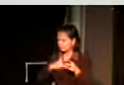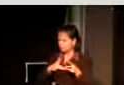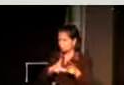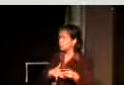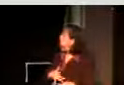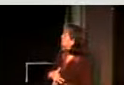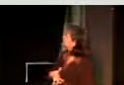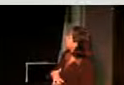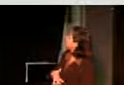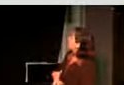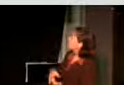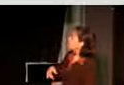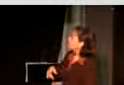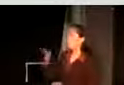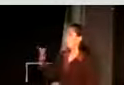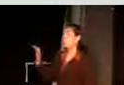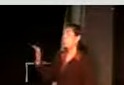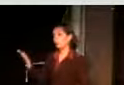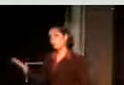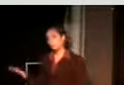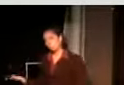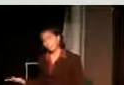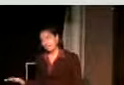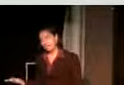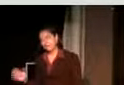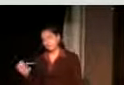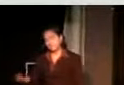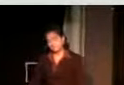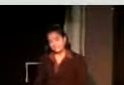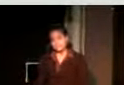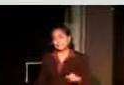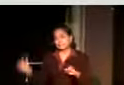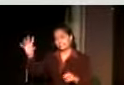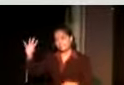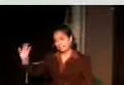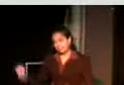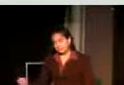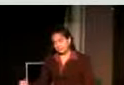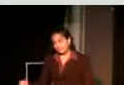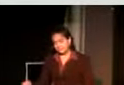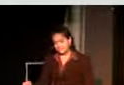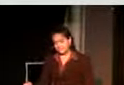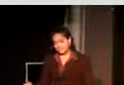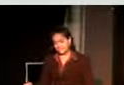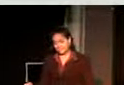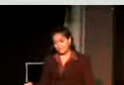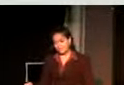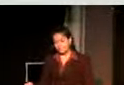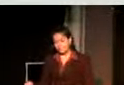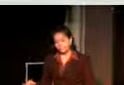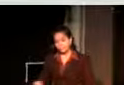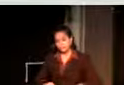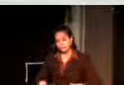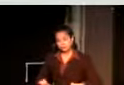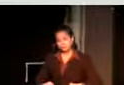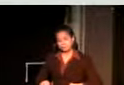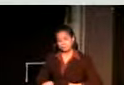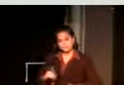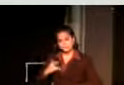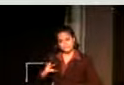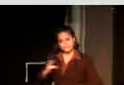se eu fizesse isso bom agora começou a pegar pesado né mas se eu acrescentasse ao